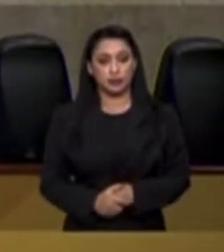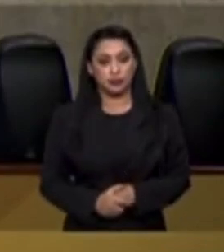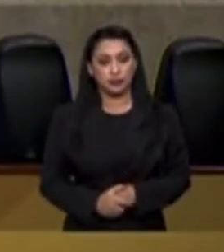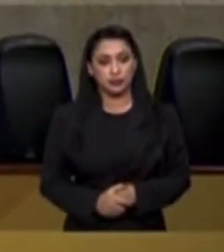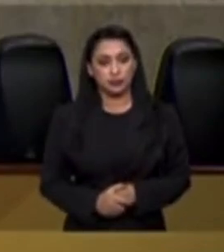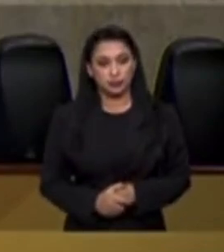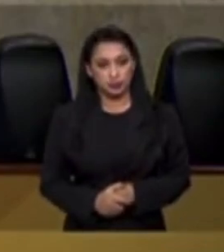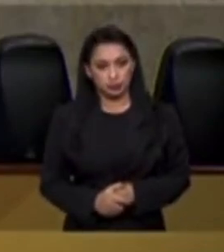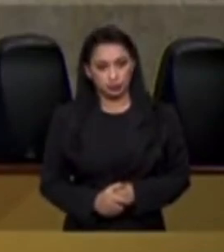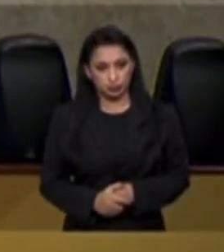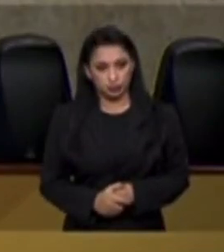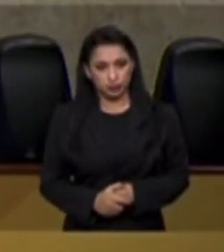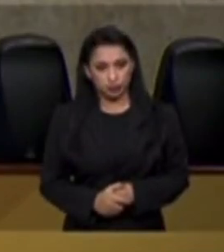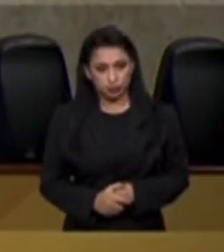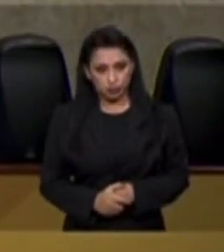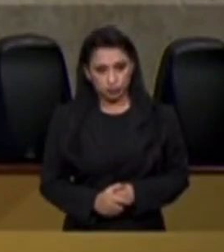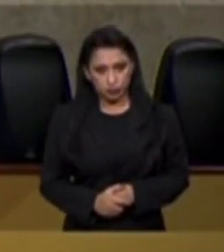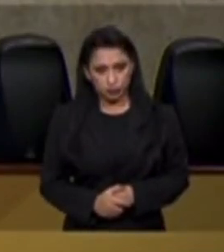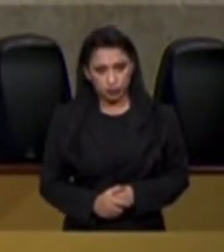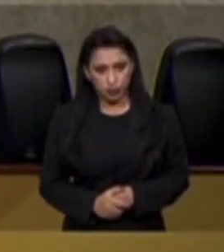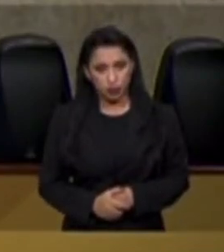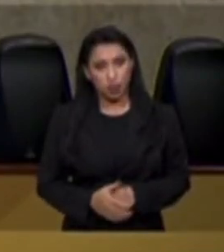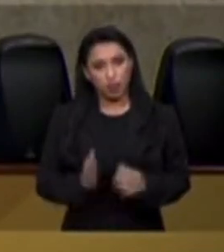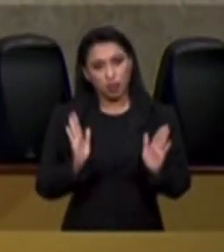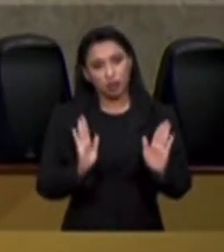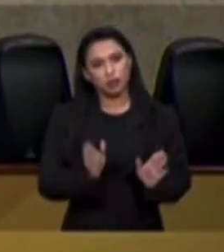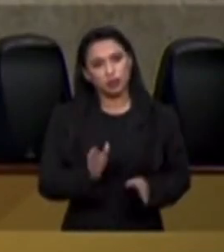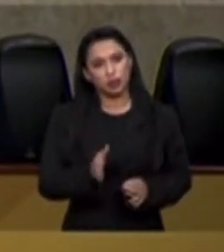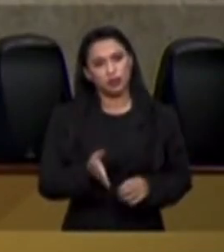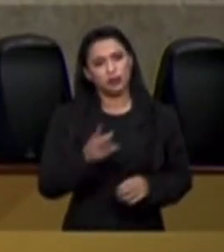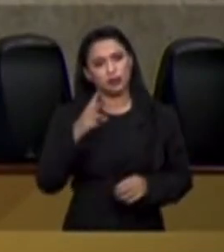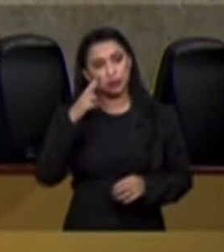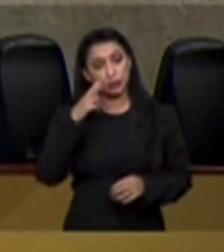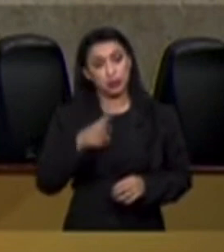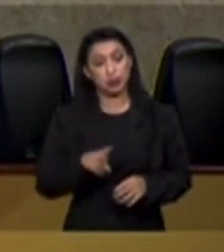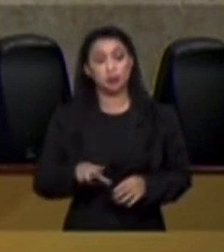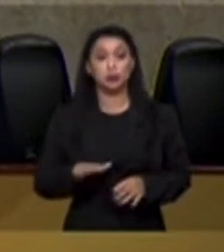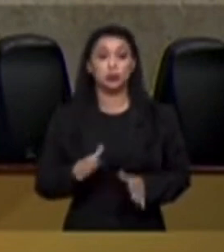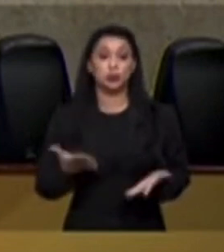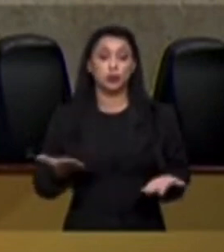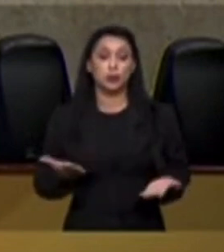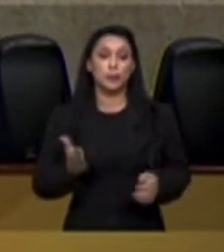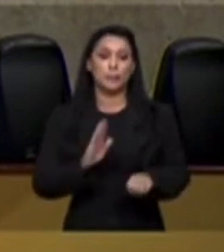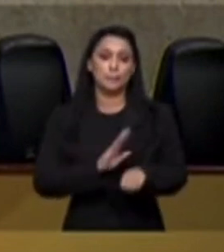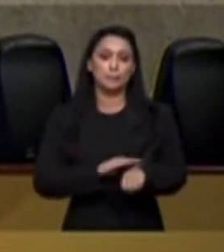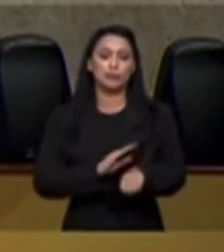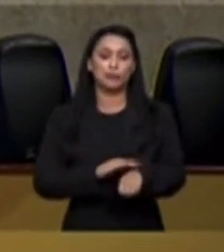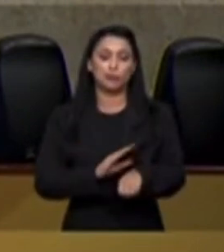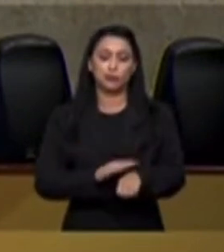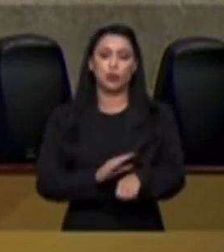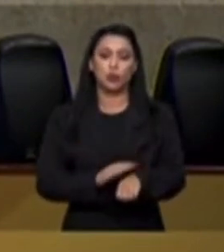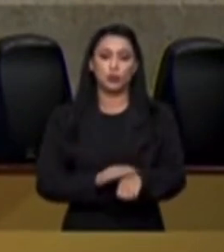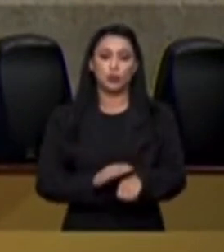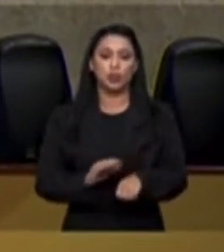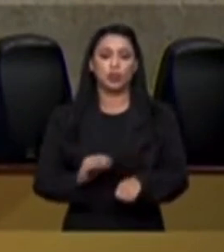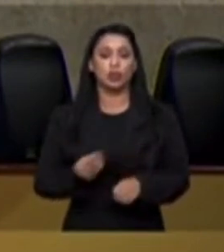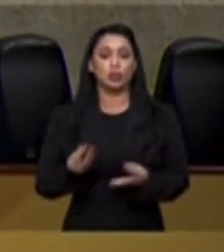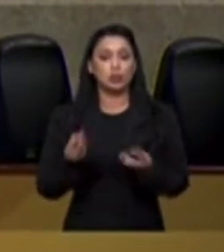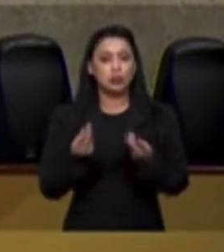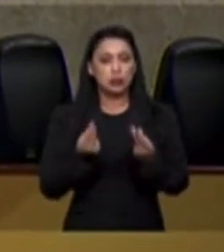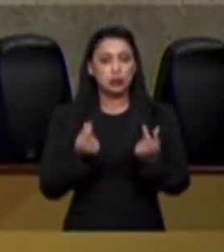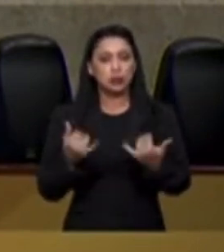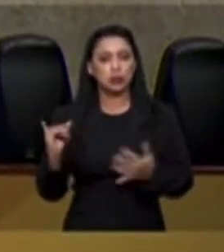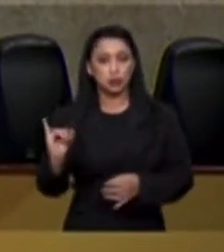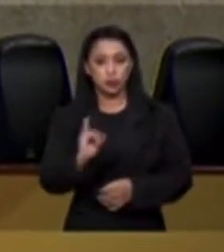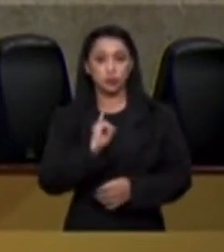Como nós tivemos a oportunidade de observar, nós estamos aqui no campo de uma causa extremamente